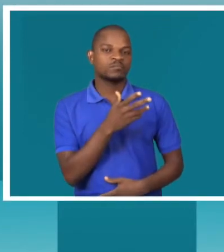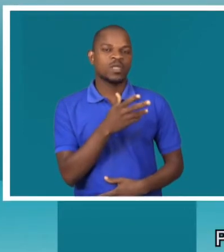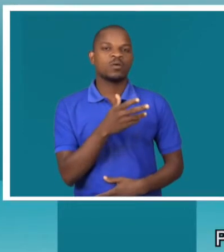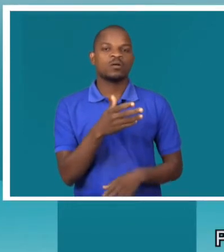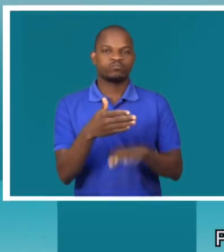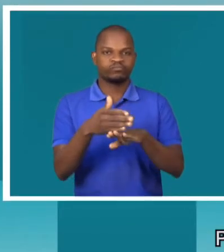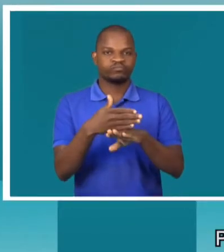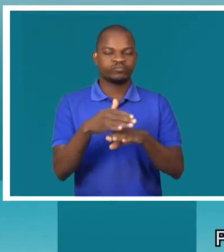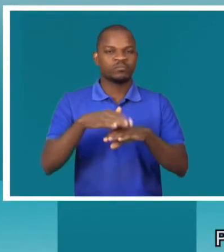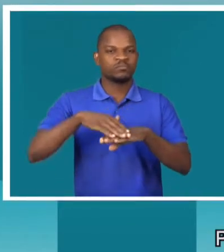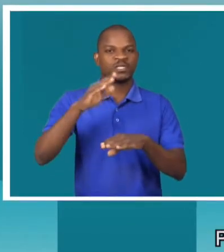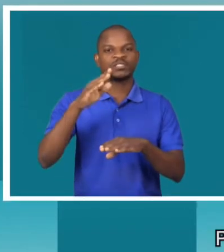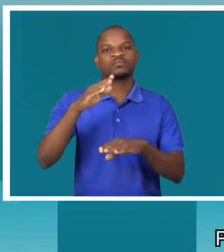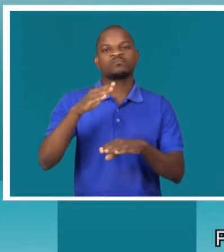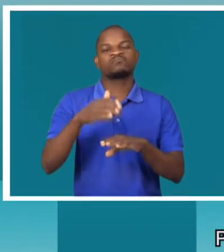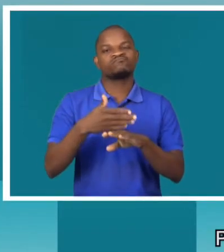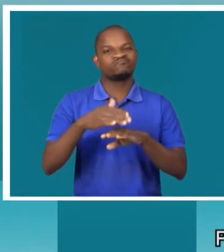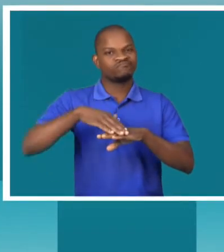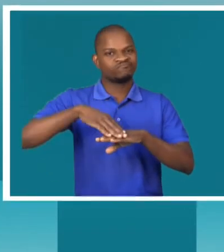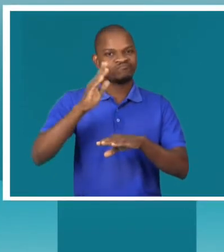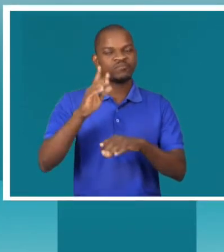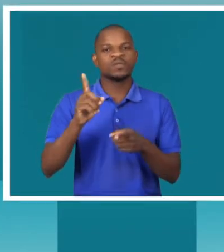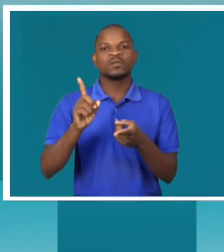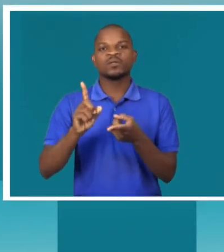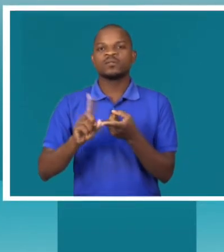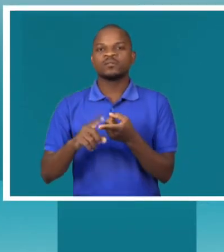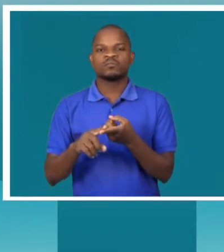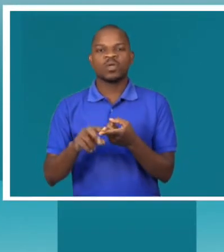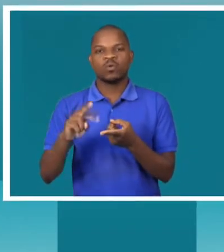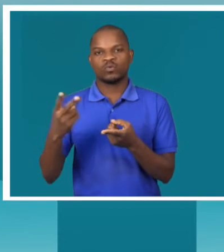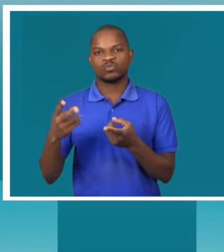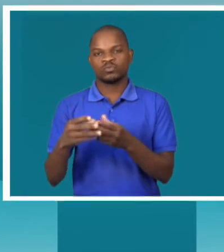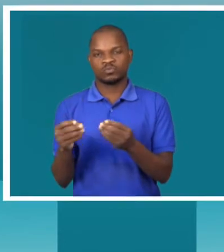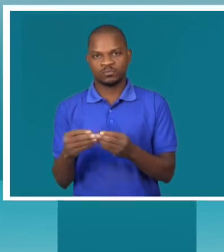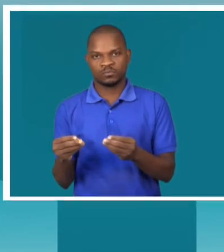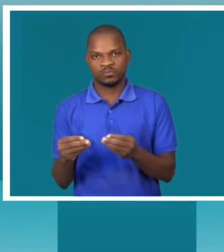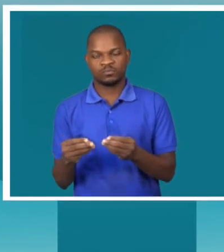Peixe, pedra e corvina. Nem a corvina.